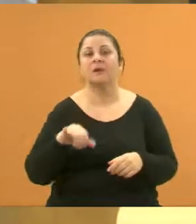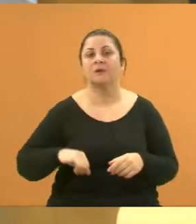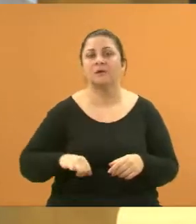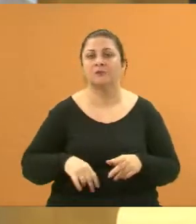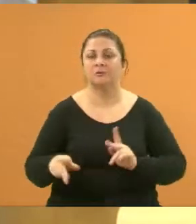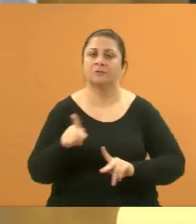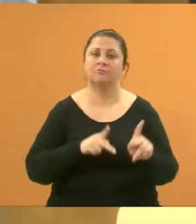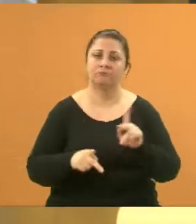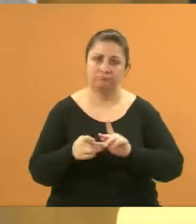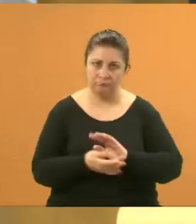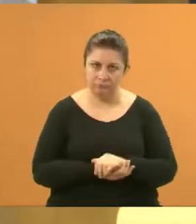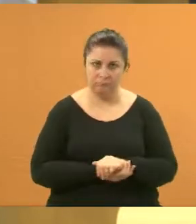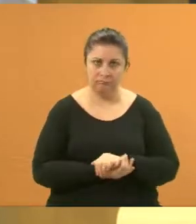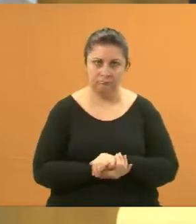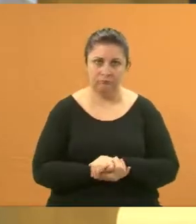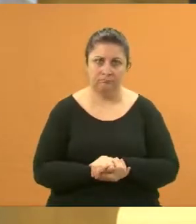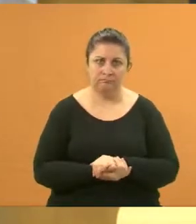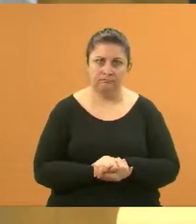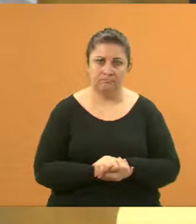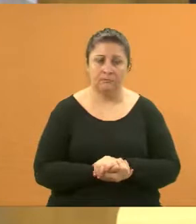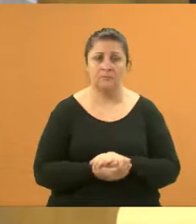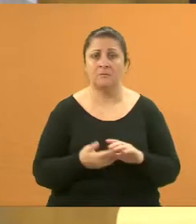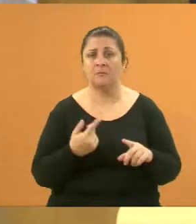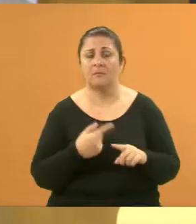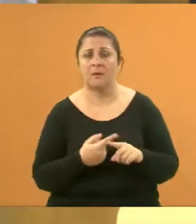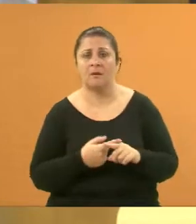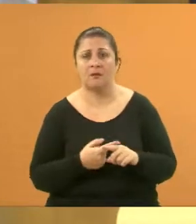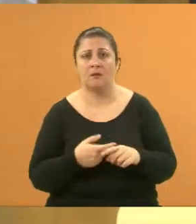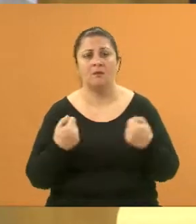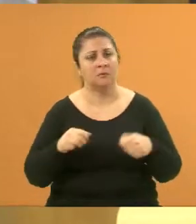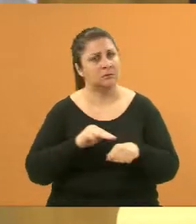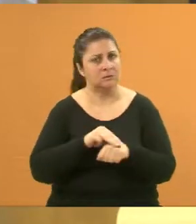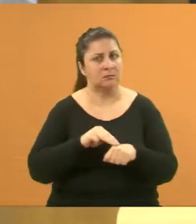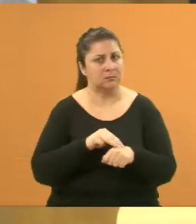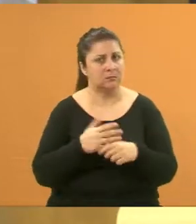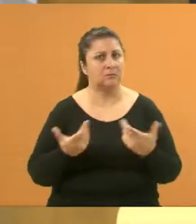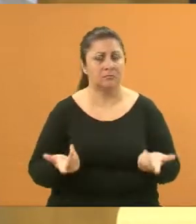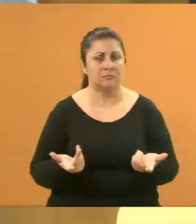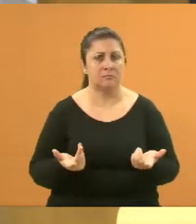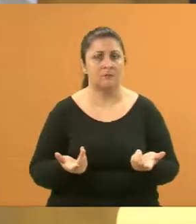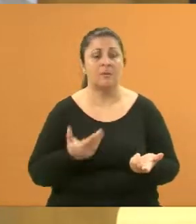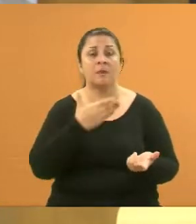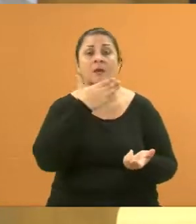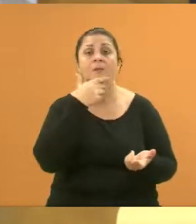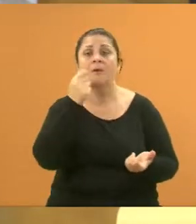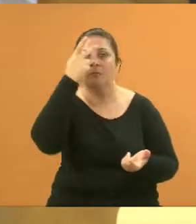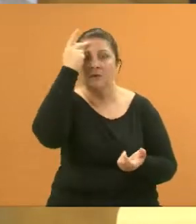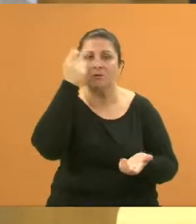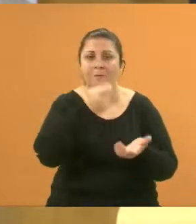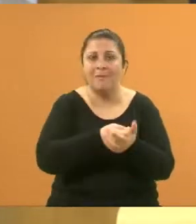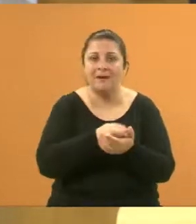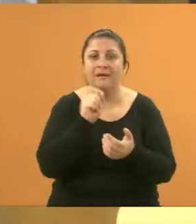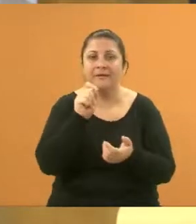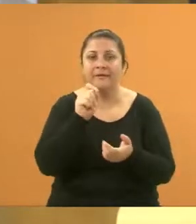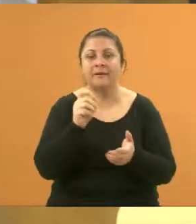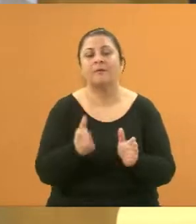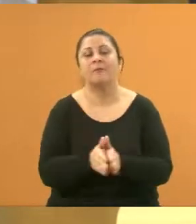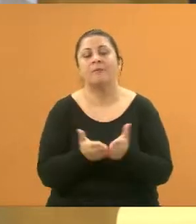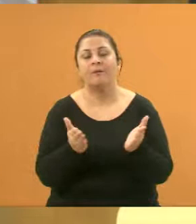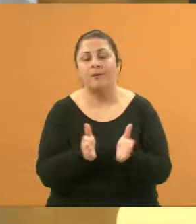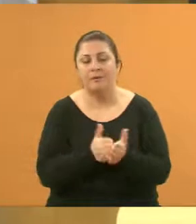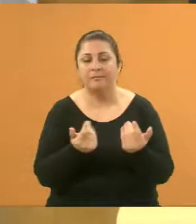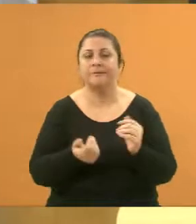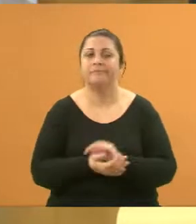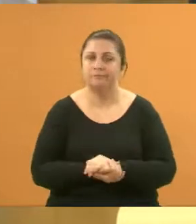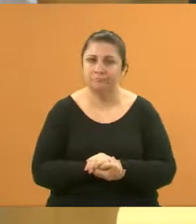é a população. Porque uma coisa a gente tem que discutir: o melhor pagador hoje é o pobre. O